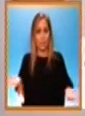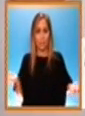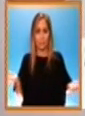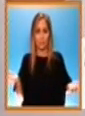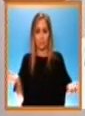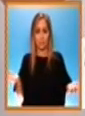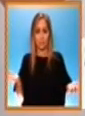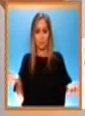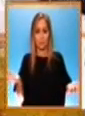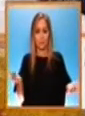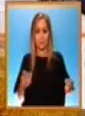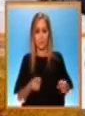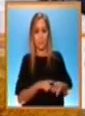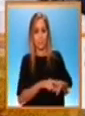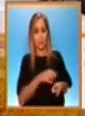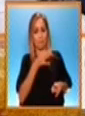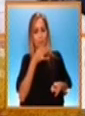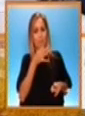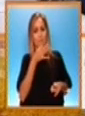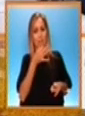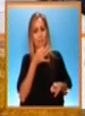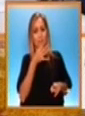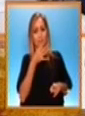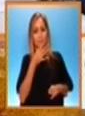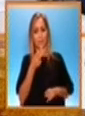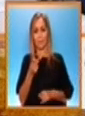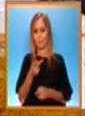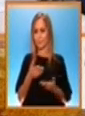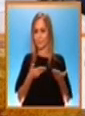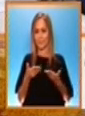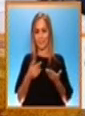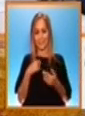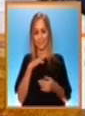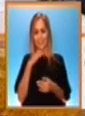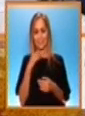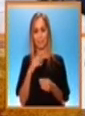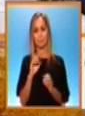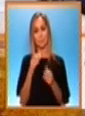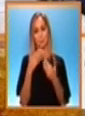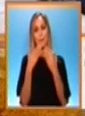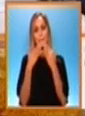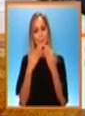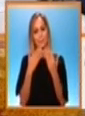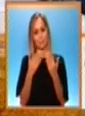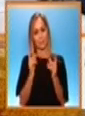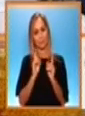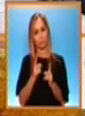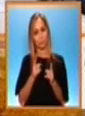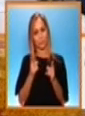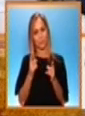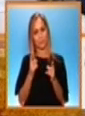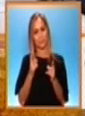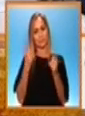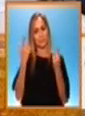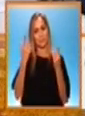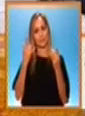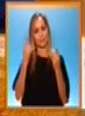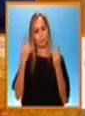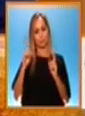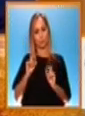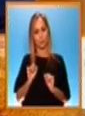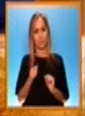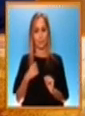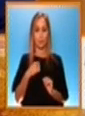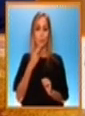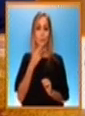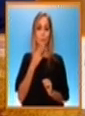bom para conversa. É tão gira a vossa dinâmica, Nuno. Olha, antes de mais, parabéns por mais este espetáculo. Muito obrigado. Eu peço desculpa